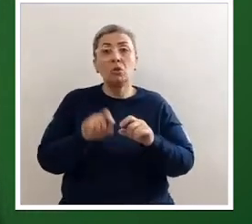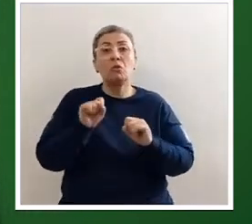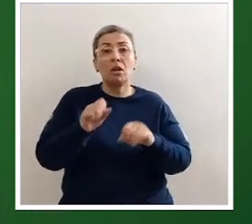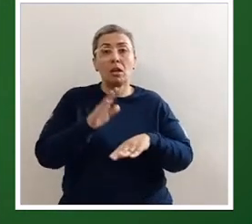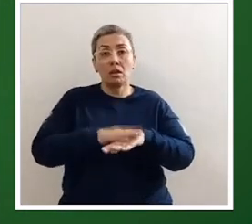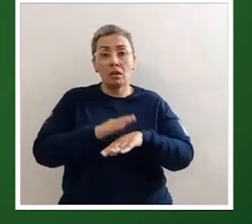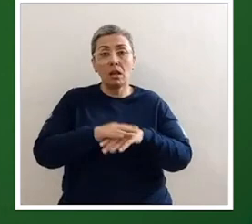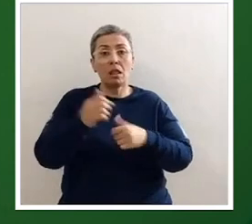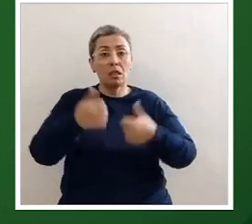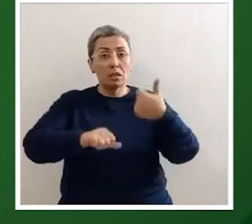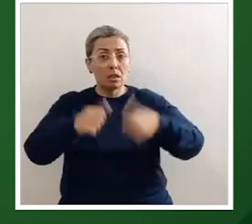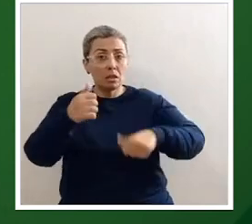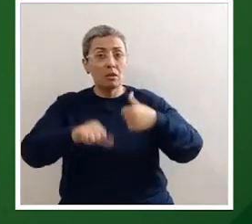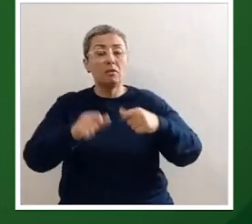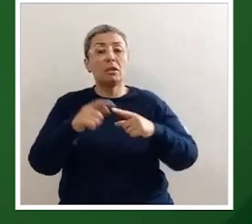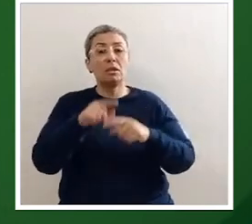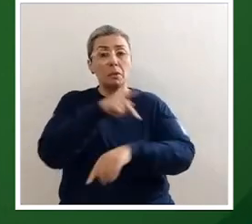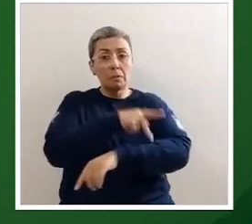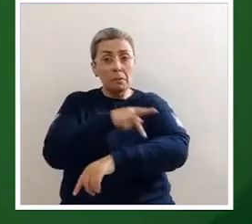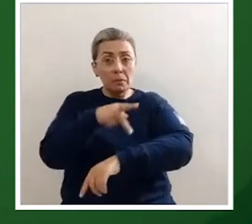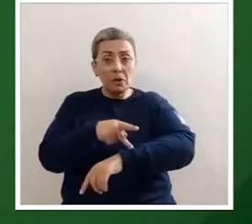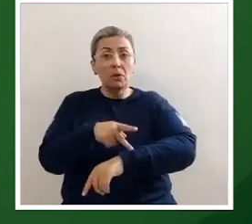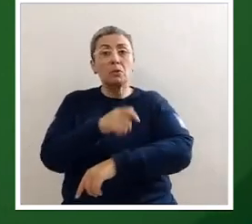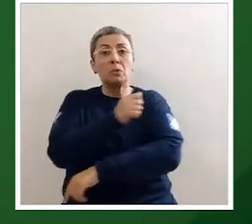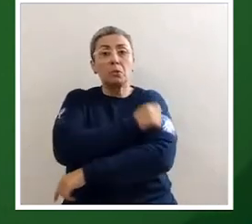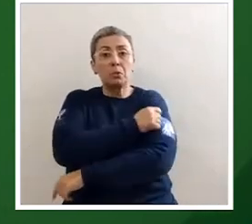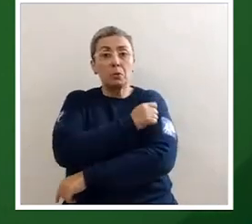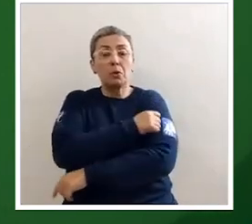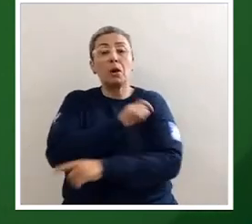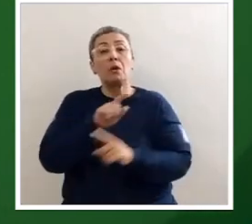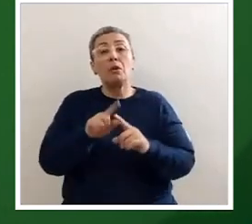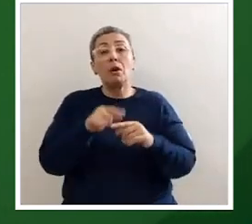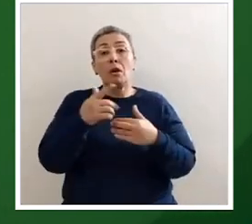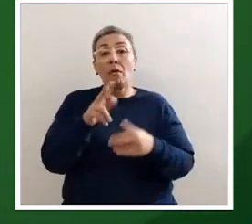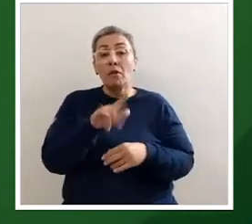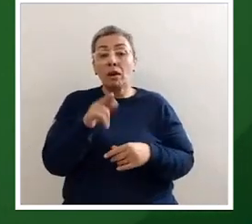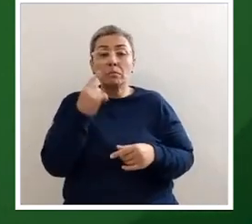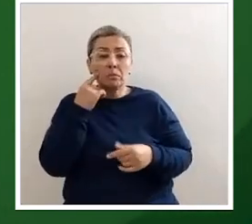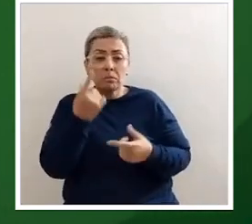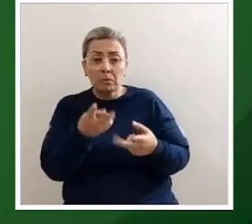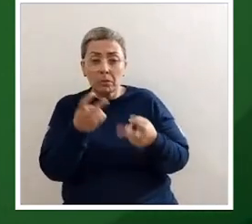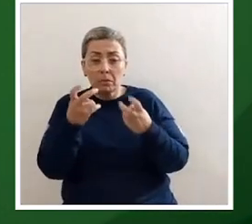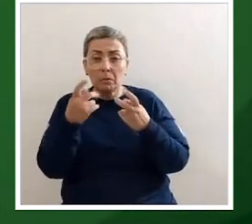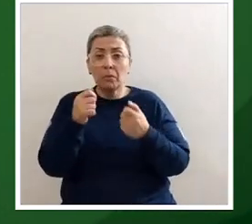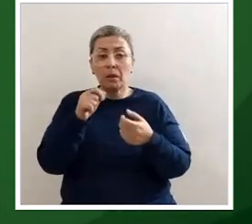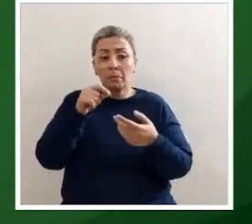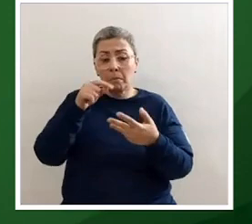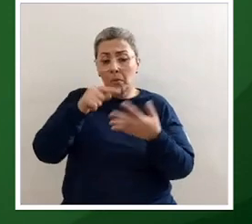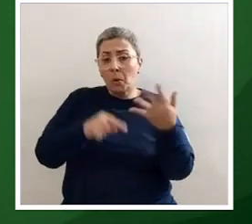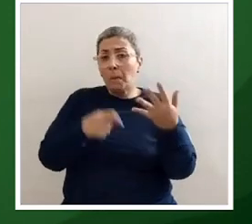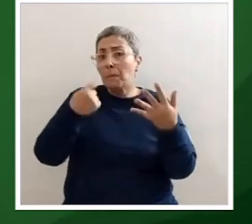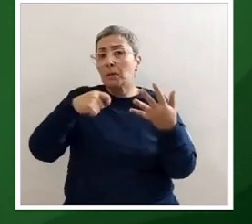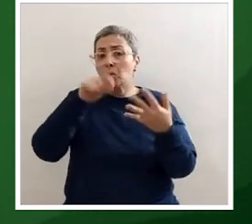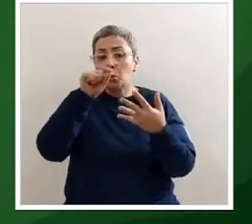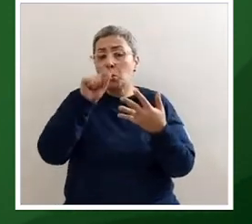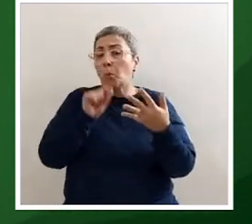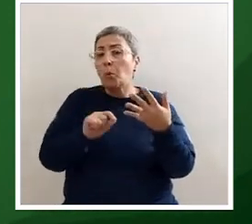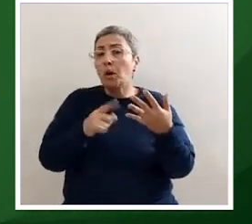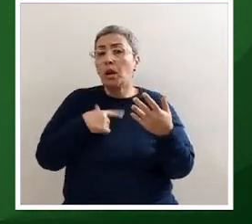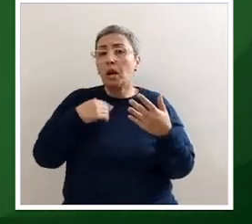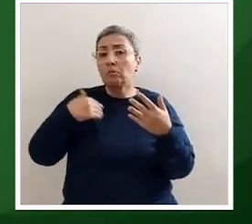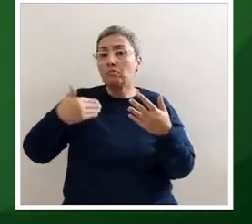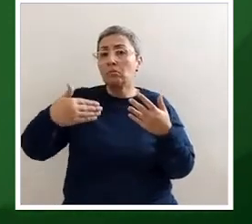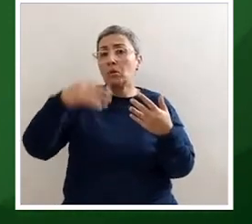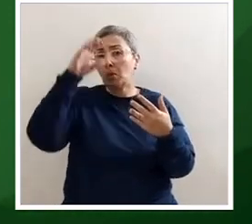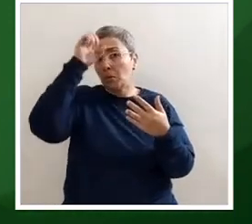faz a avaliação pedagógica do aluno e ali ela vai ver qual é a necessidade pedagógica desse percurso